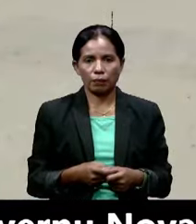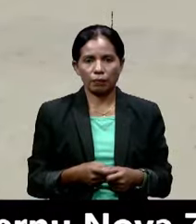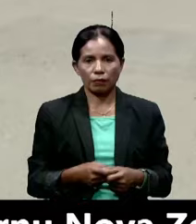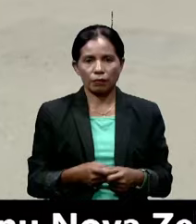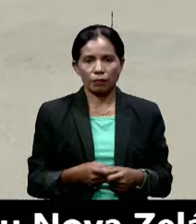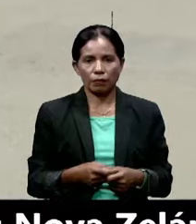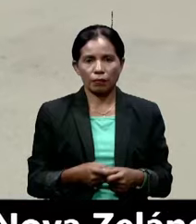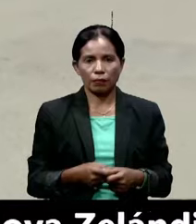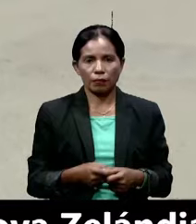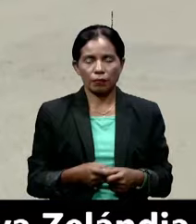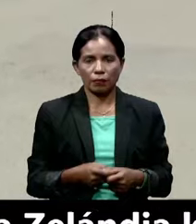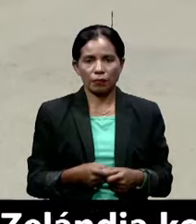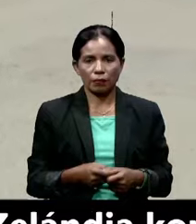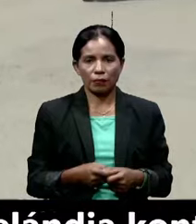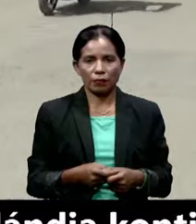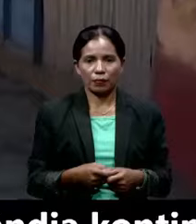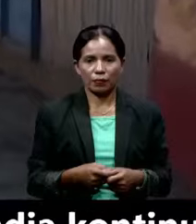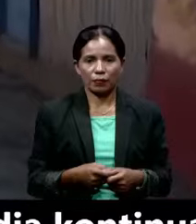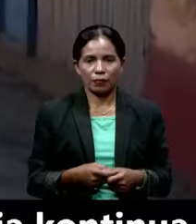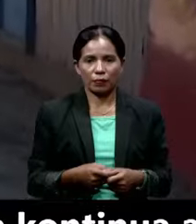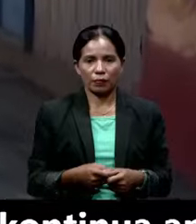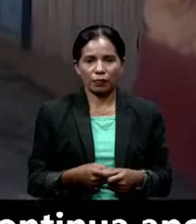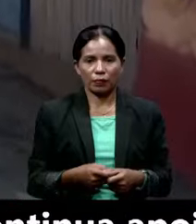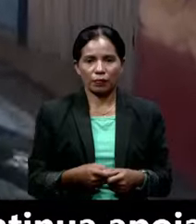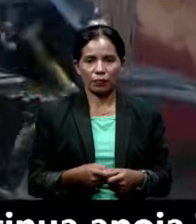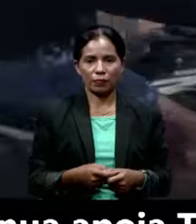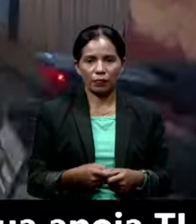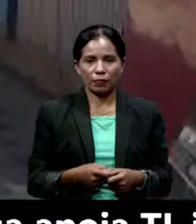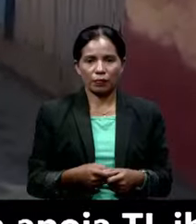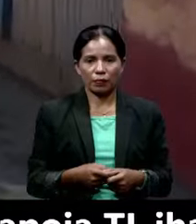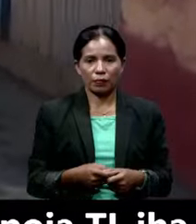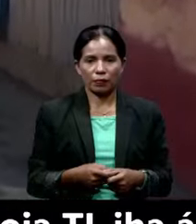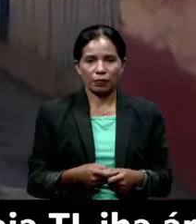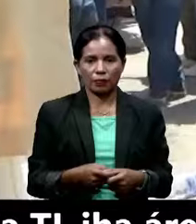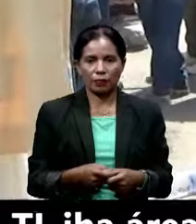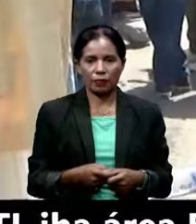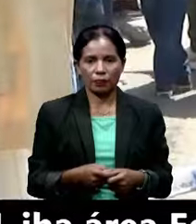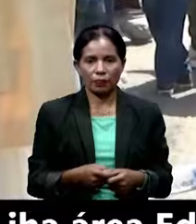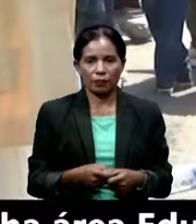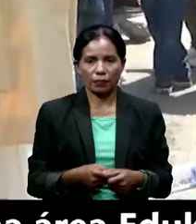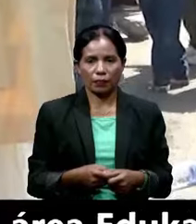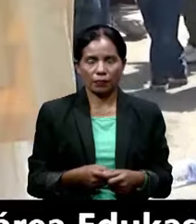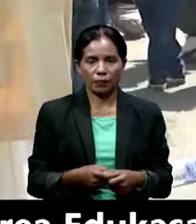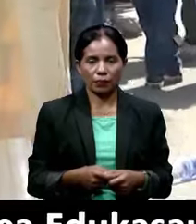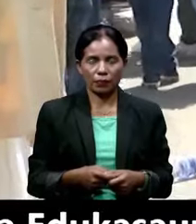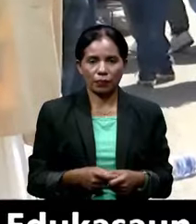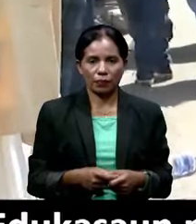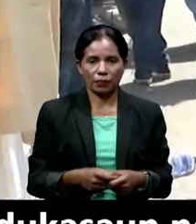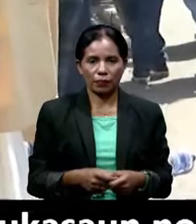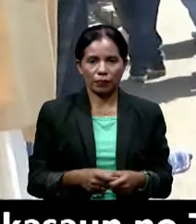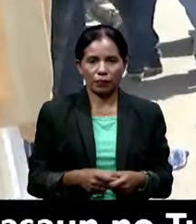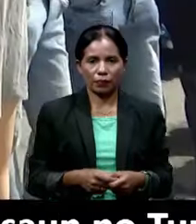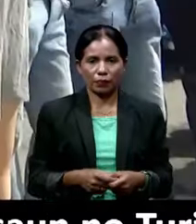seloctan, ou de concentra muito que marcar o fung marleuana. Antes ne, governo assai um vendedor obral a sira e a imutin, bairro